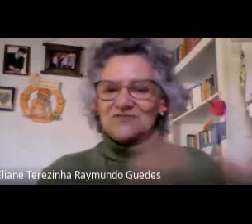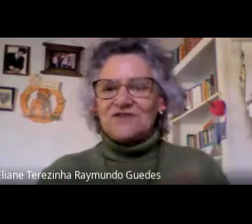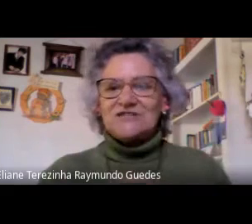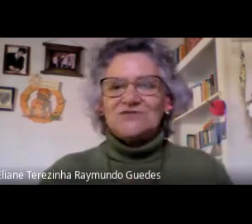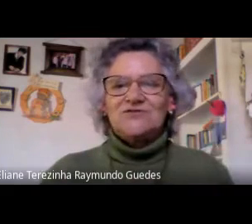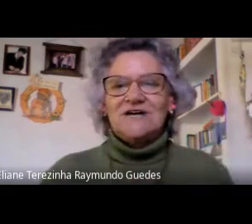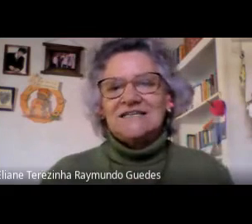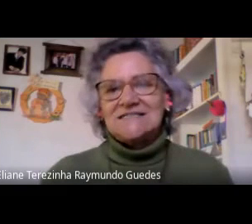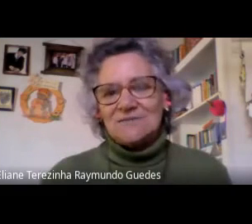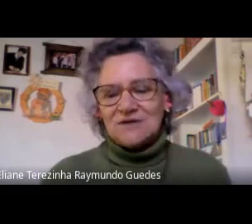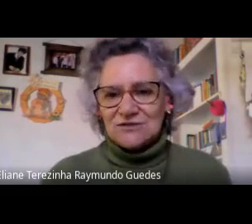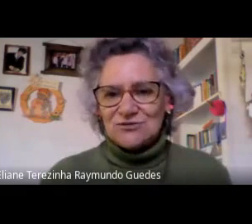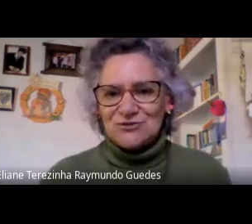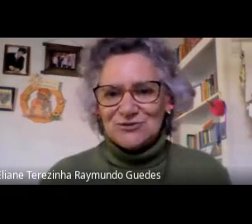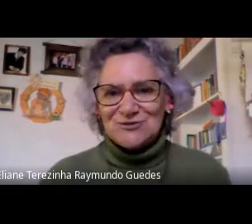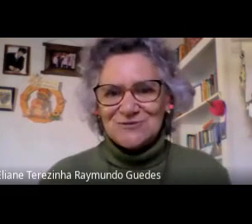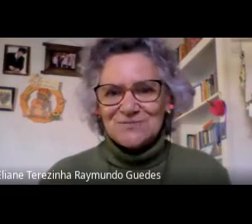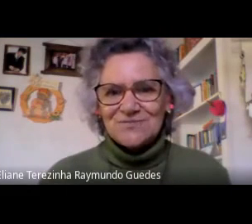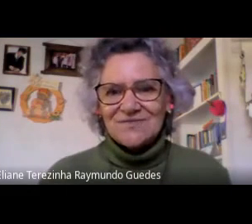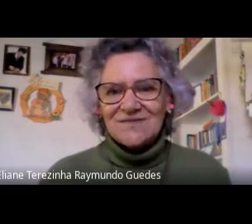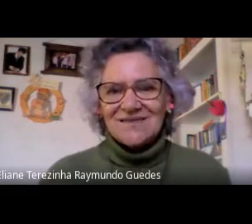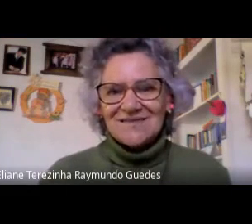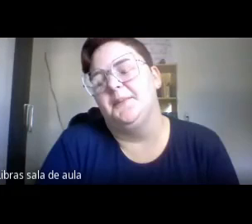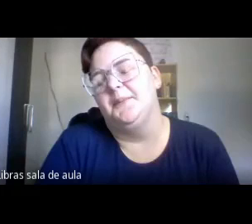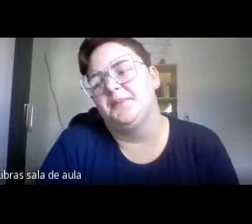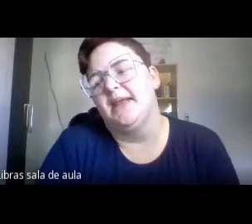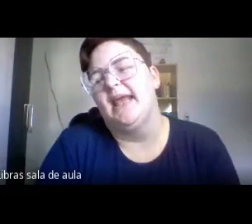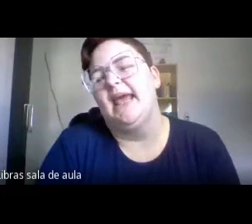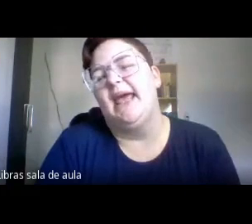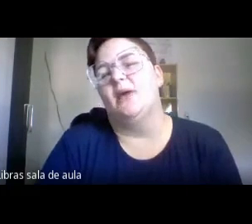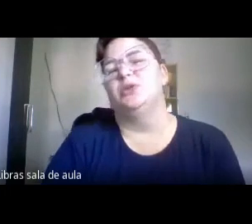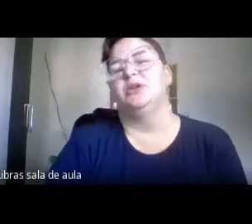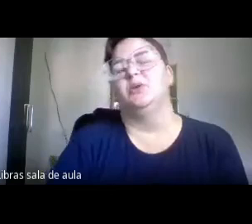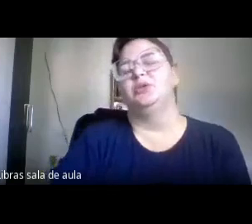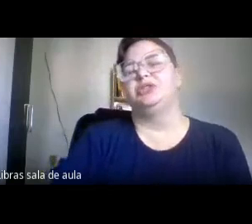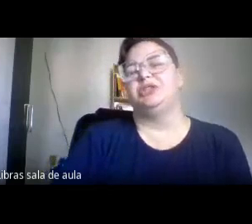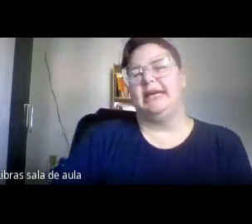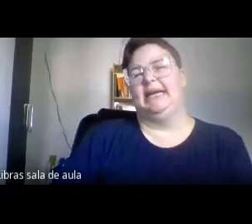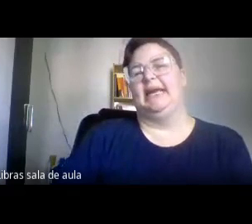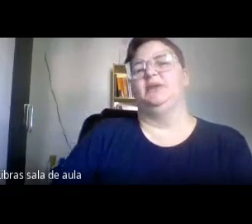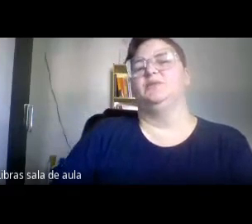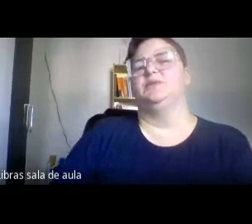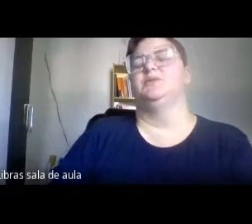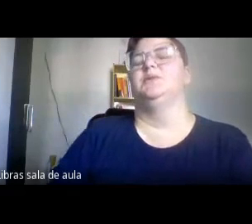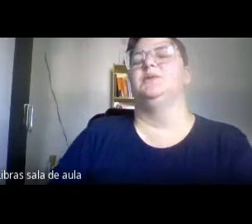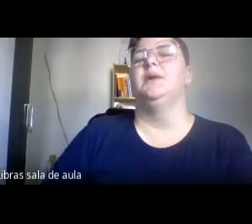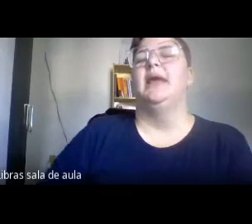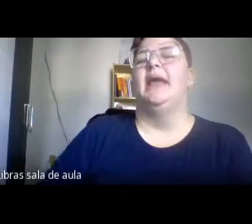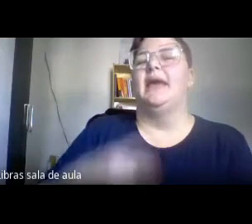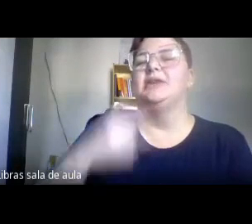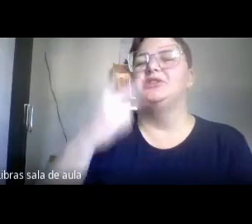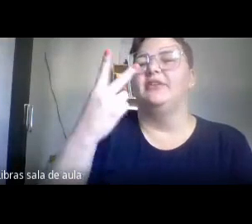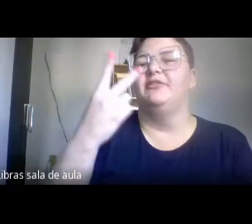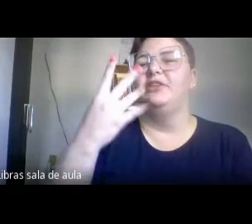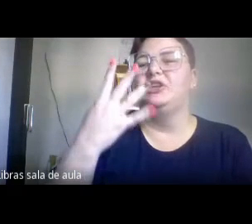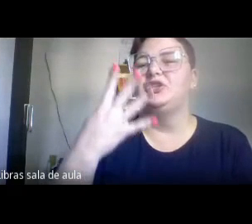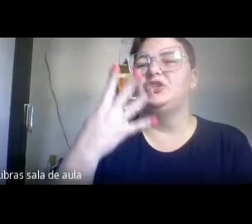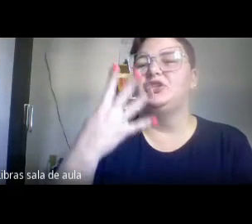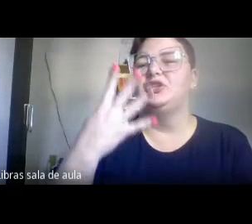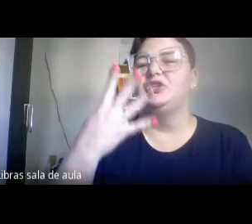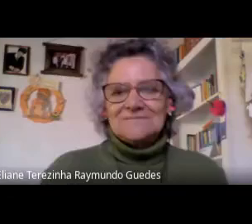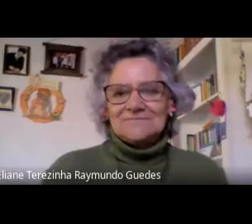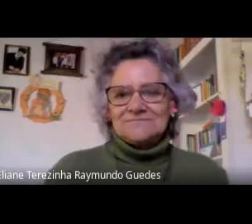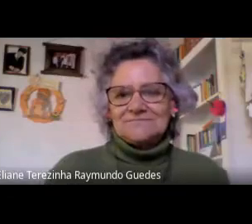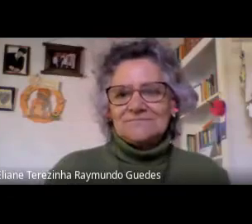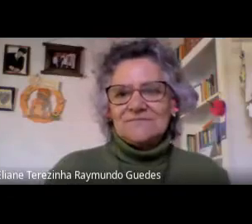que a gente vai divulgar na Semana dos Surdos. Tá. O dia, né, do surdo é dia 24